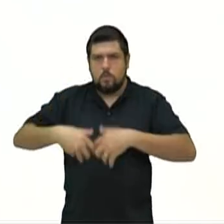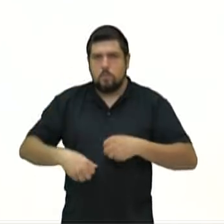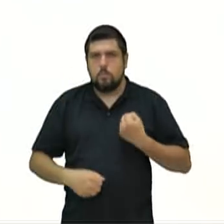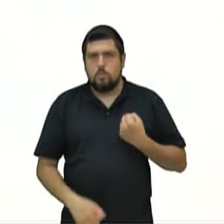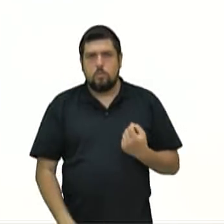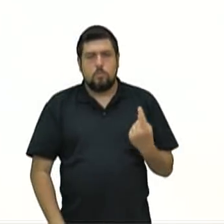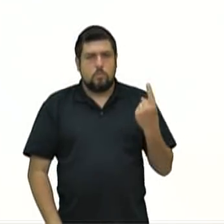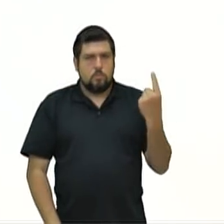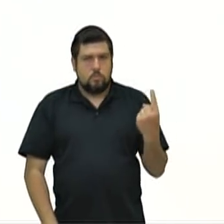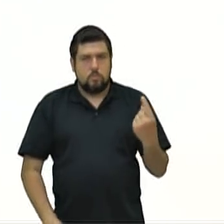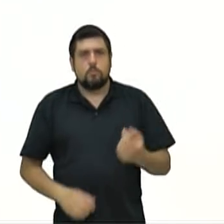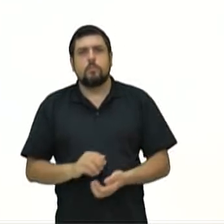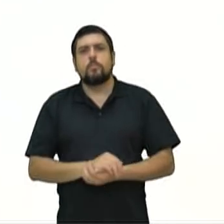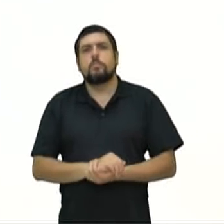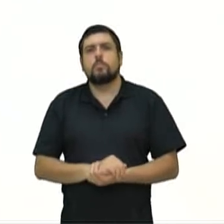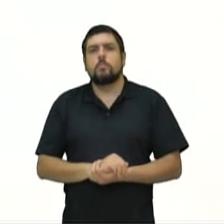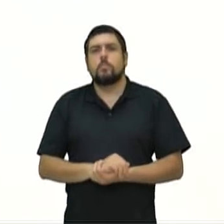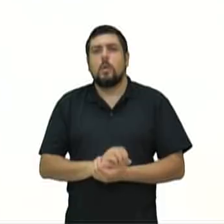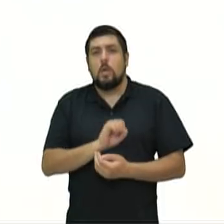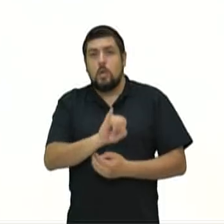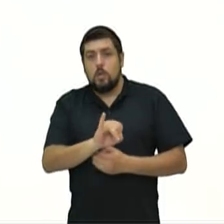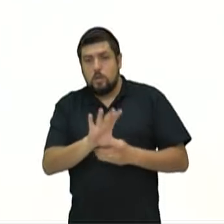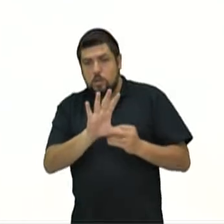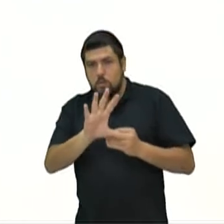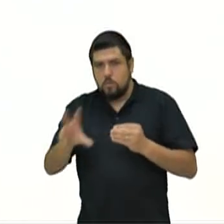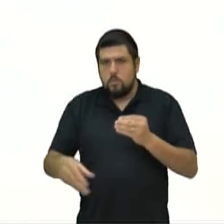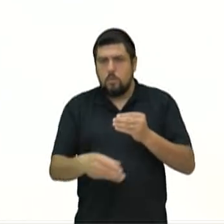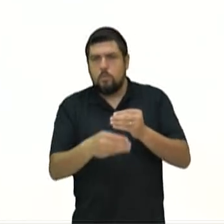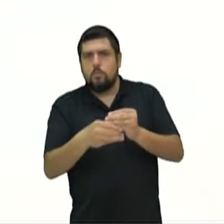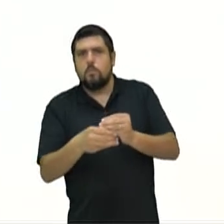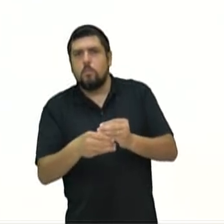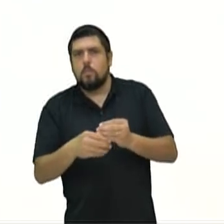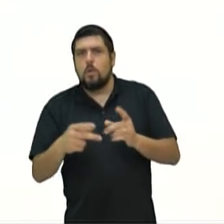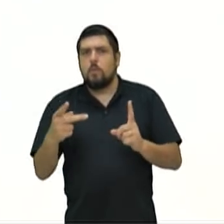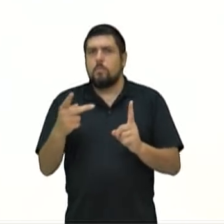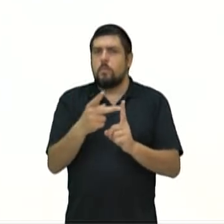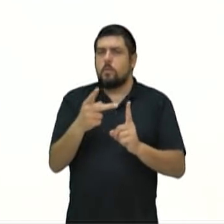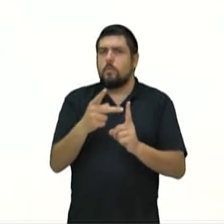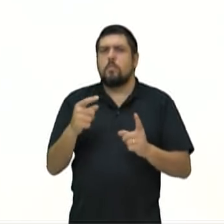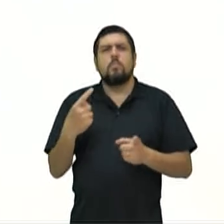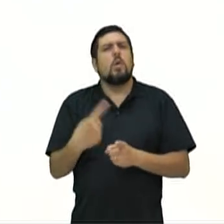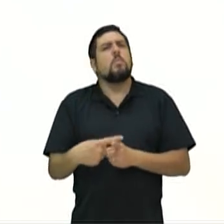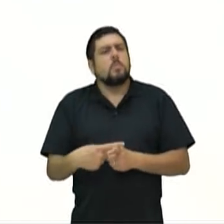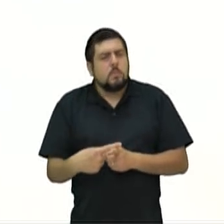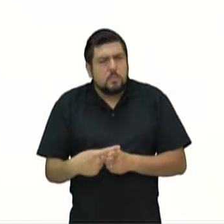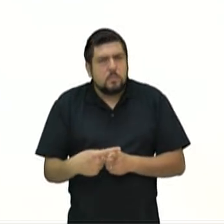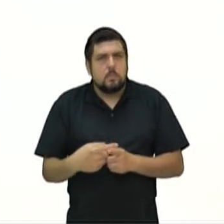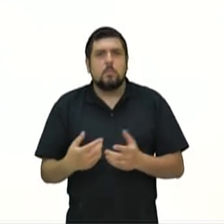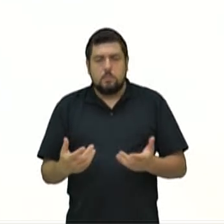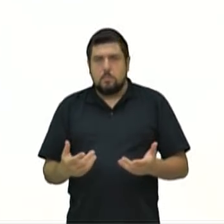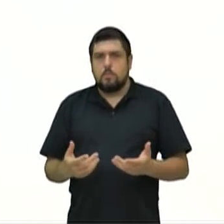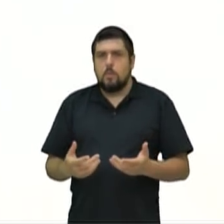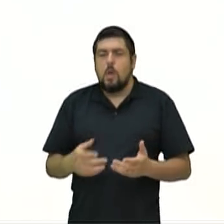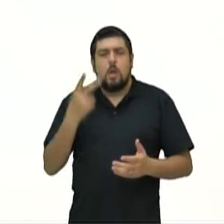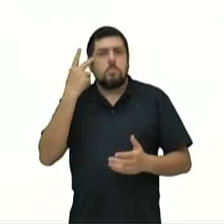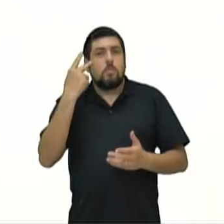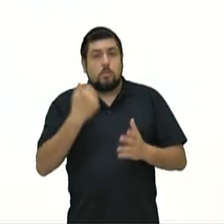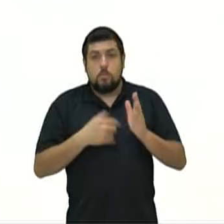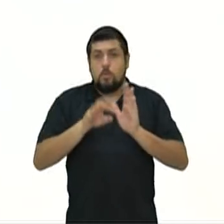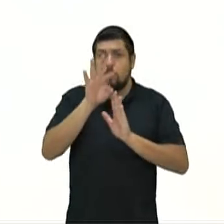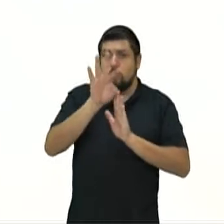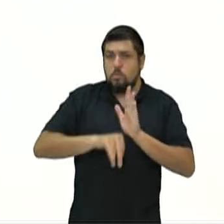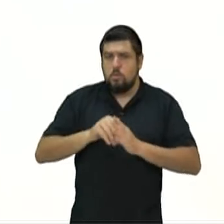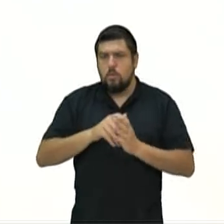Vamos para a questão. Adicionando mais um parágrafo ao desenvolvimento. Por que eu falei disso, pessoal? Adicionando mais um parágrafo. Porque é muito comum os textos